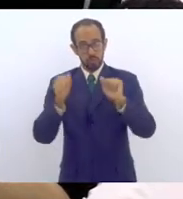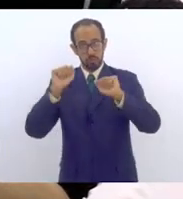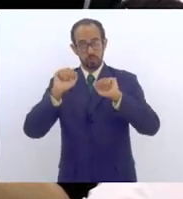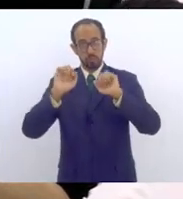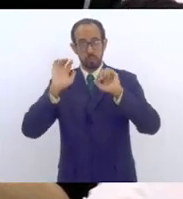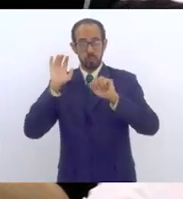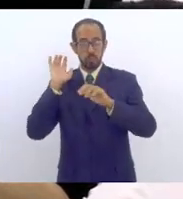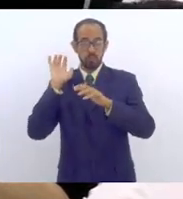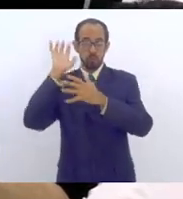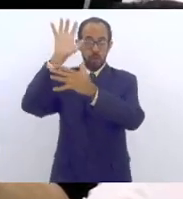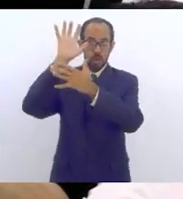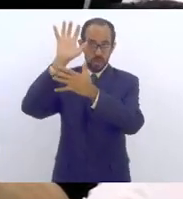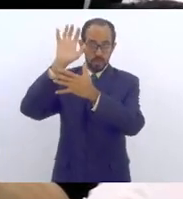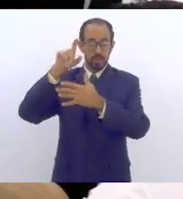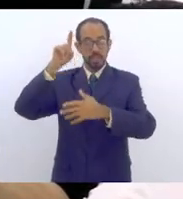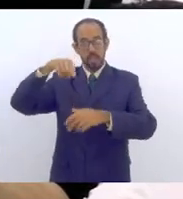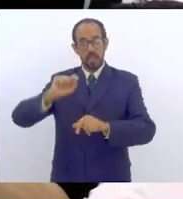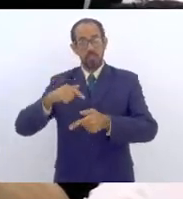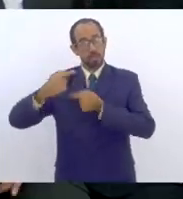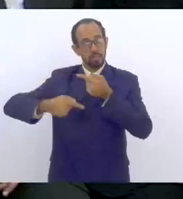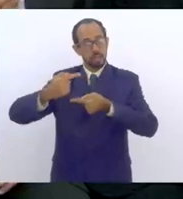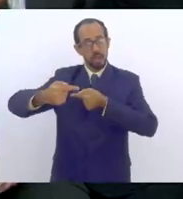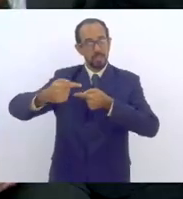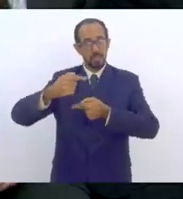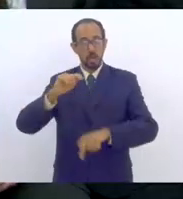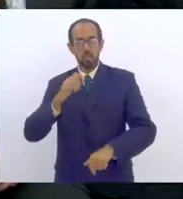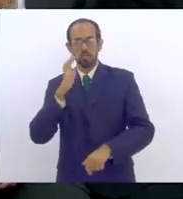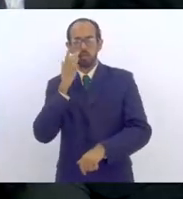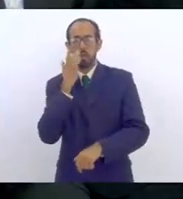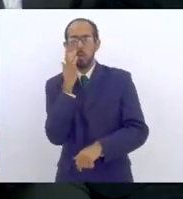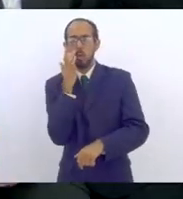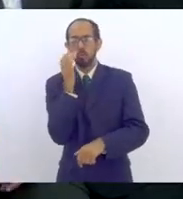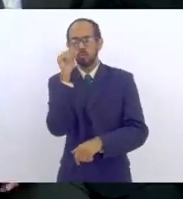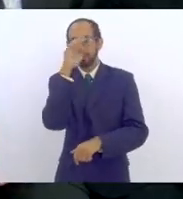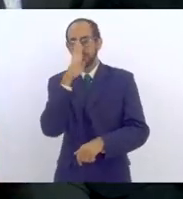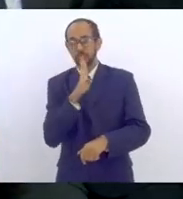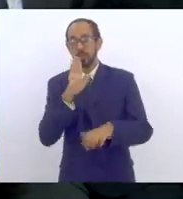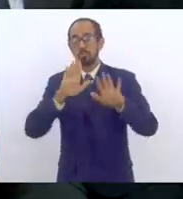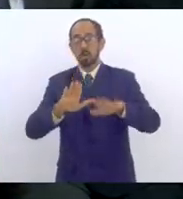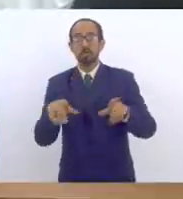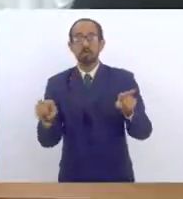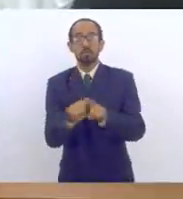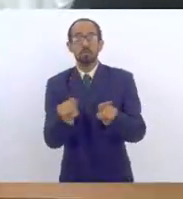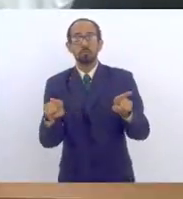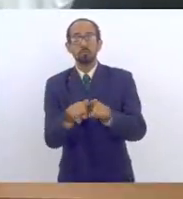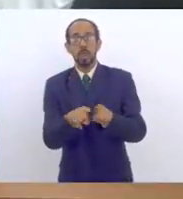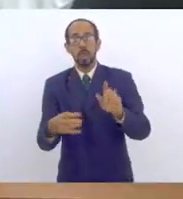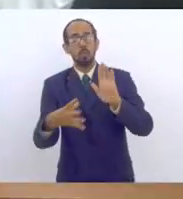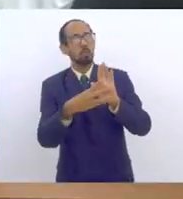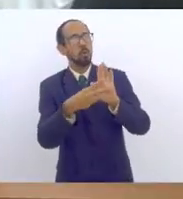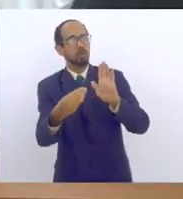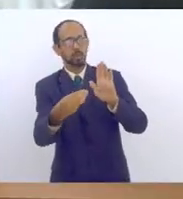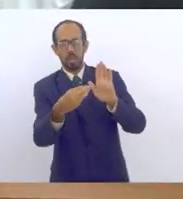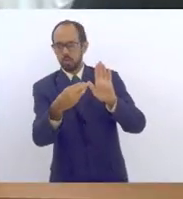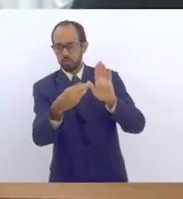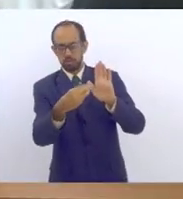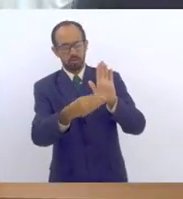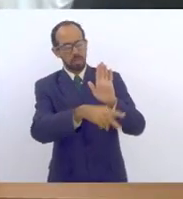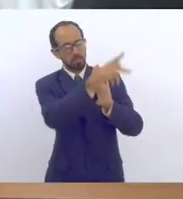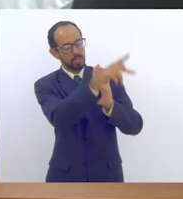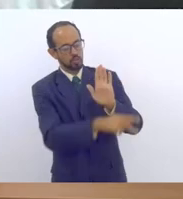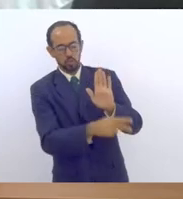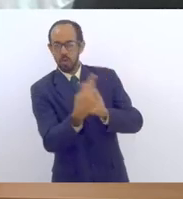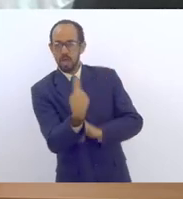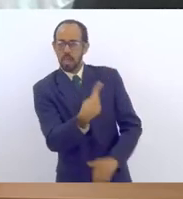Brasil e mas também o comportamento dela enfim o exemplo e de verdade